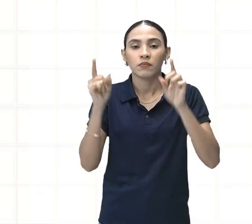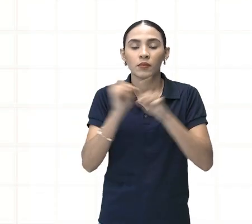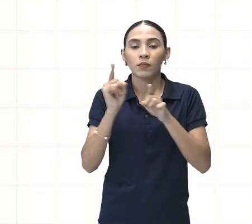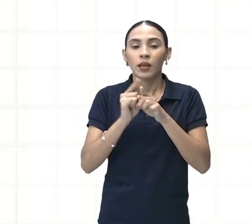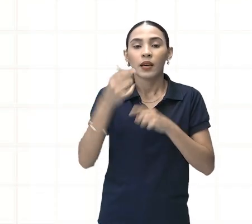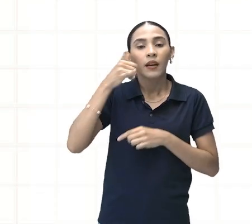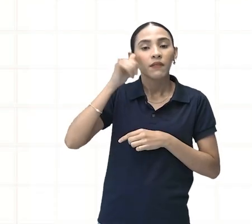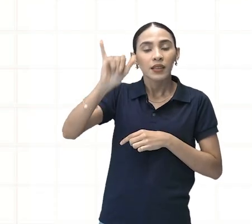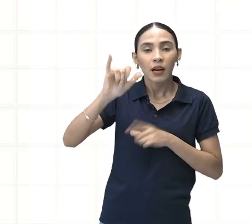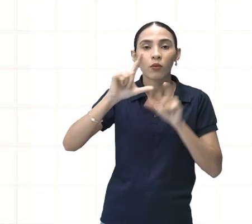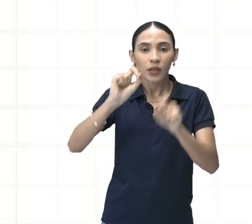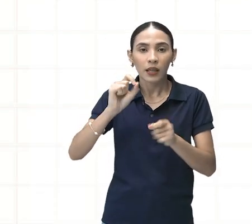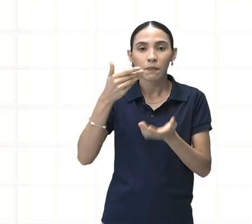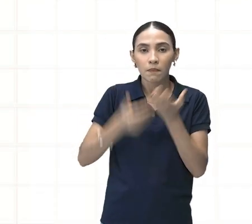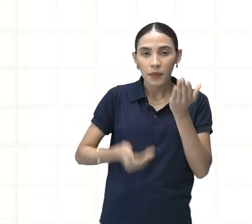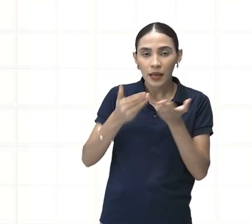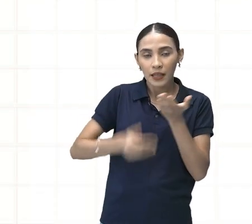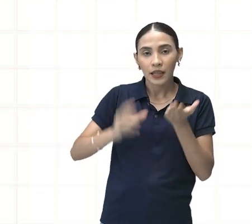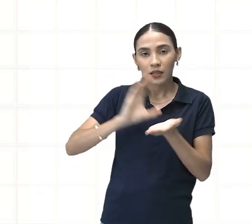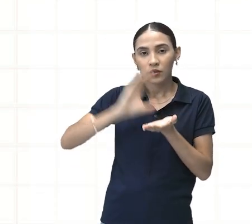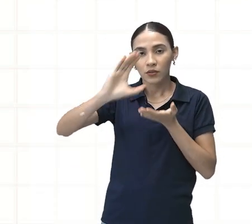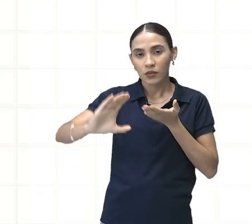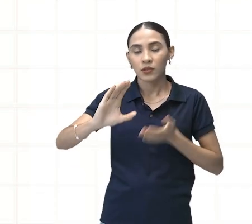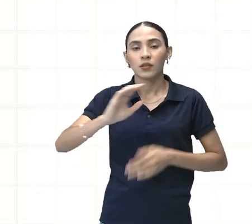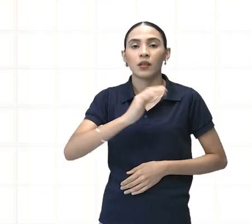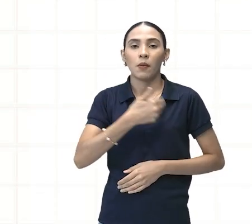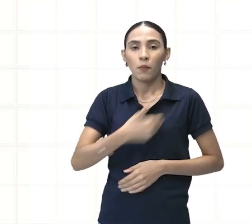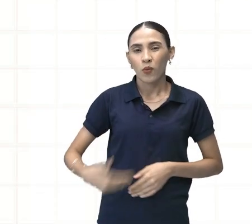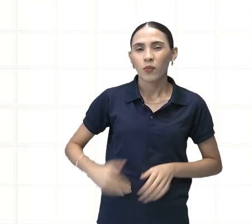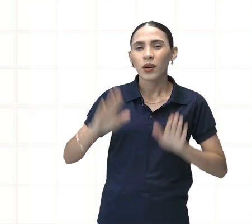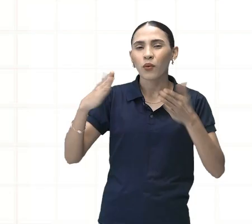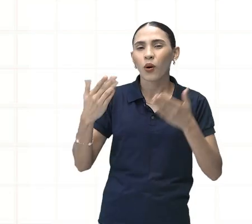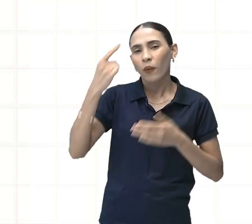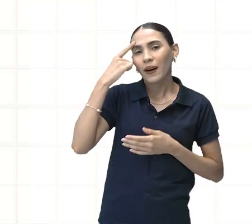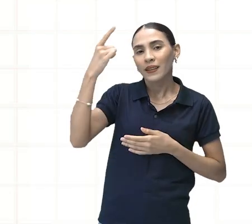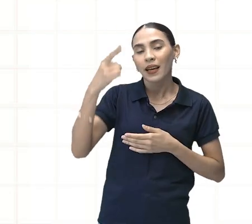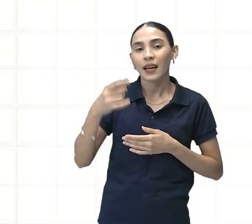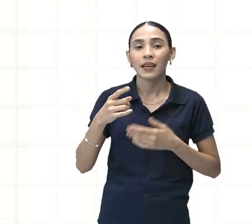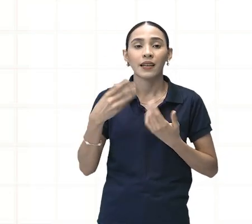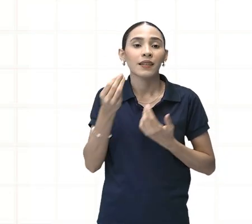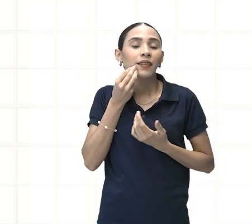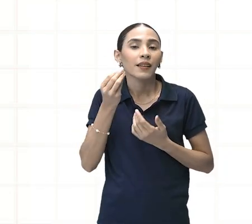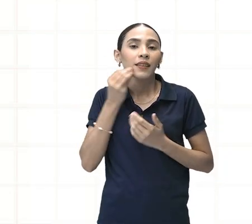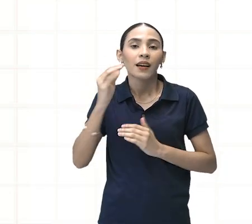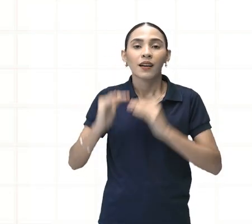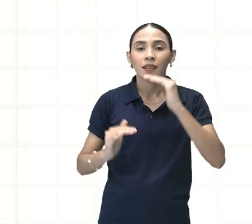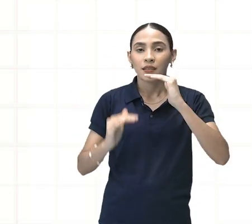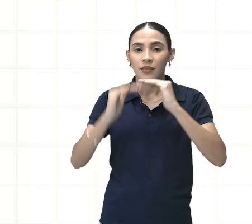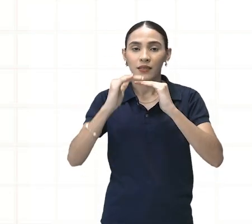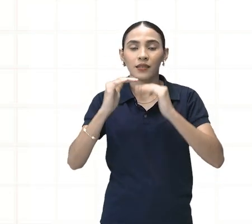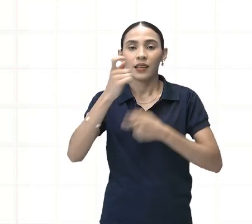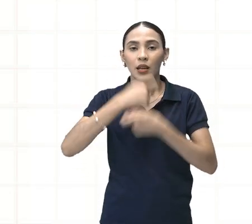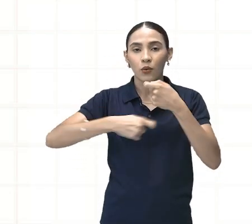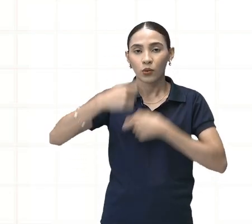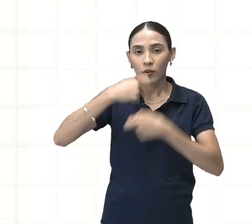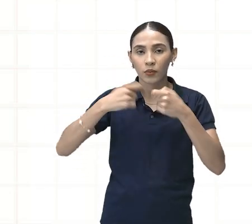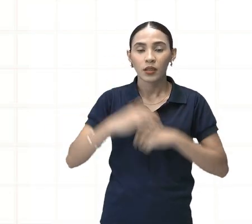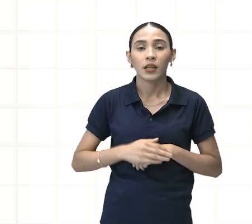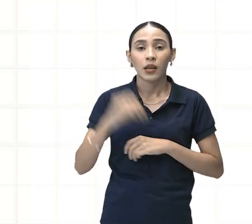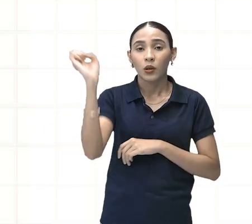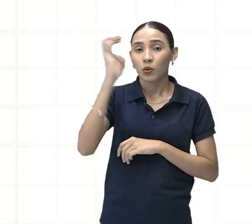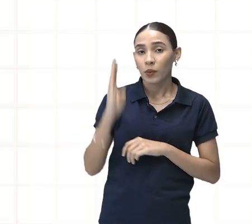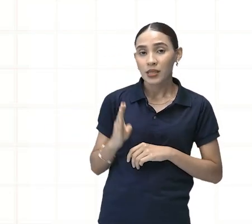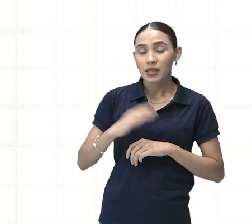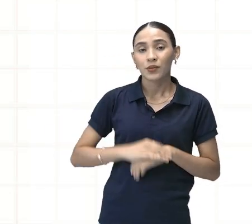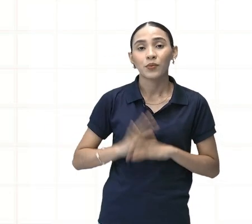os gastos públicos. Qual era essa ideia? Né? Justamente de poder equilibrar a economia do